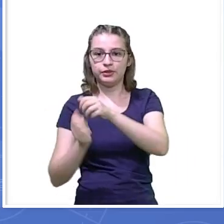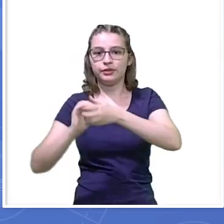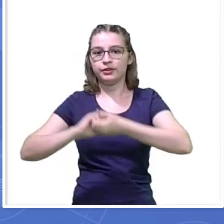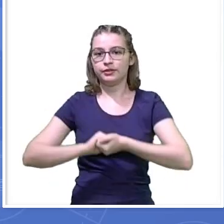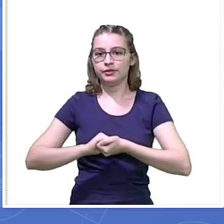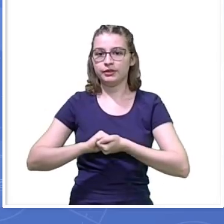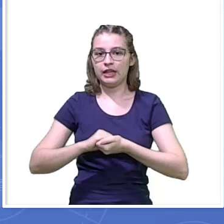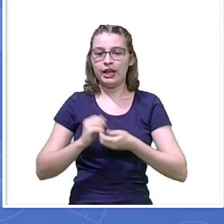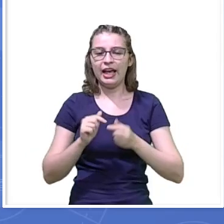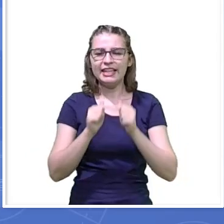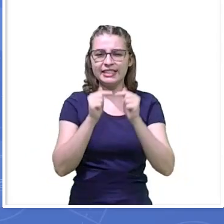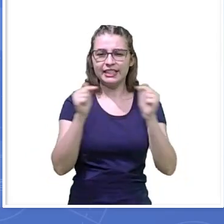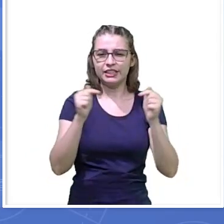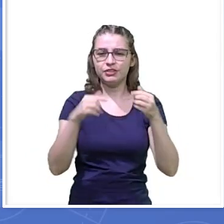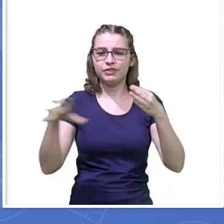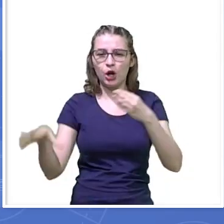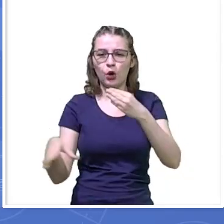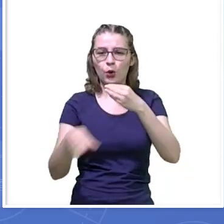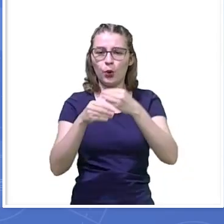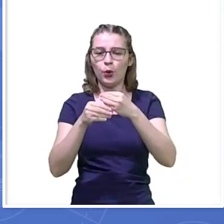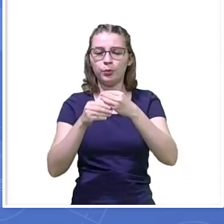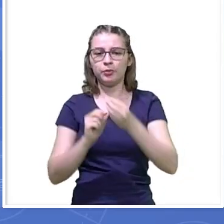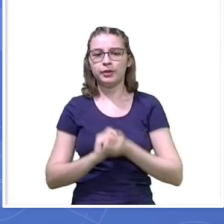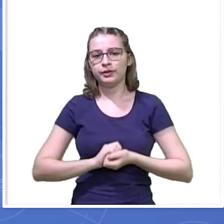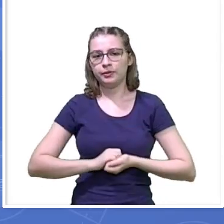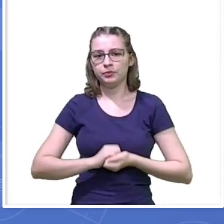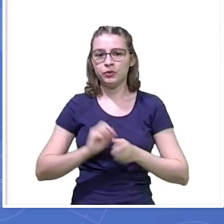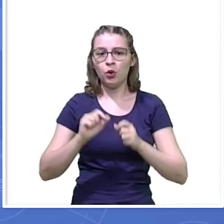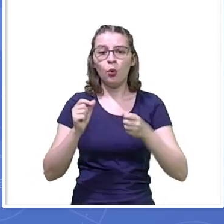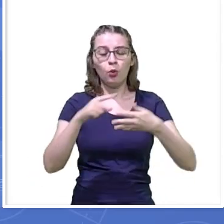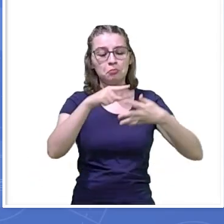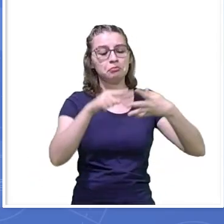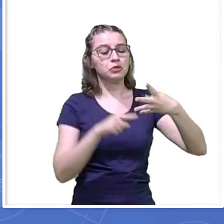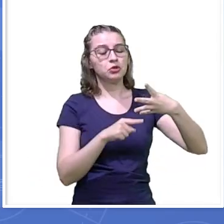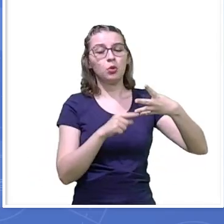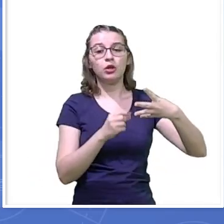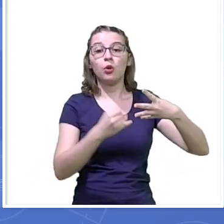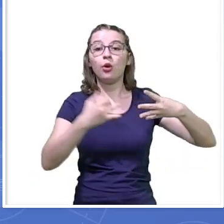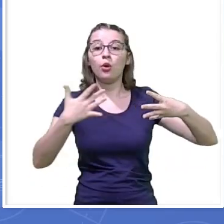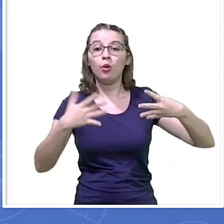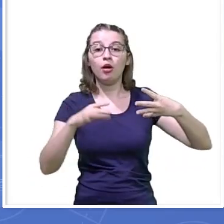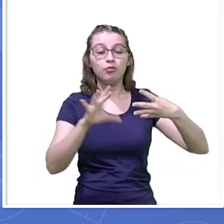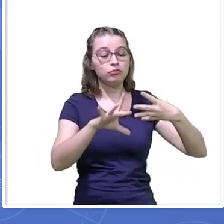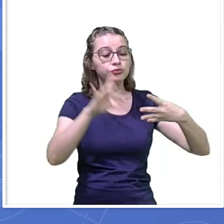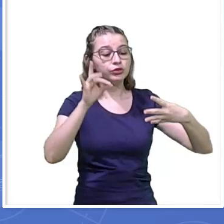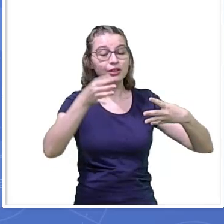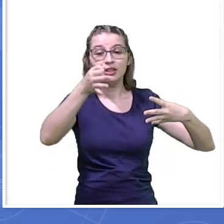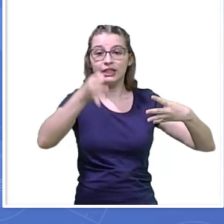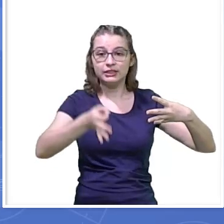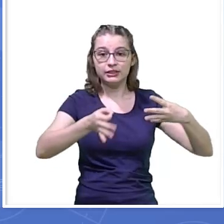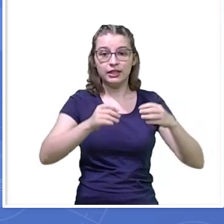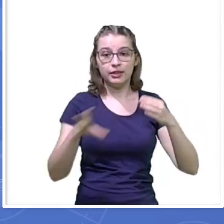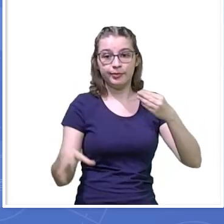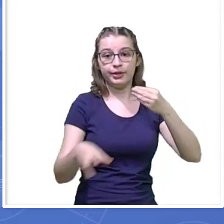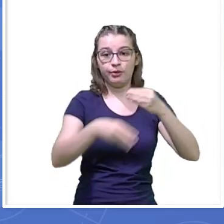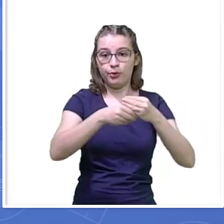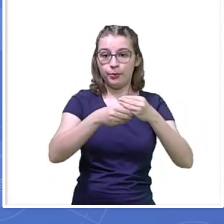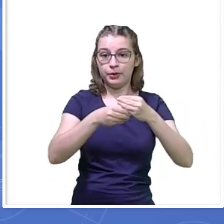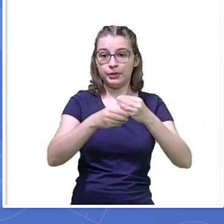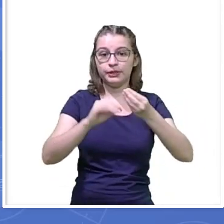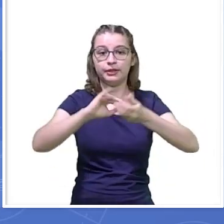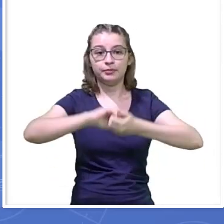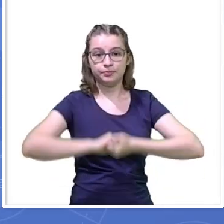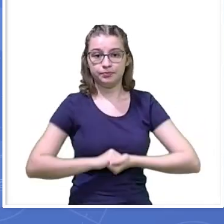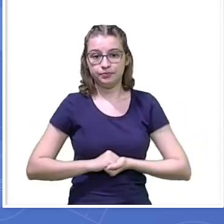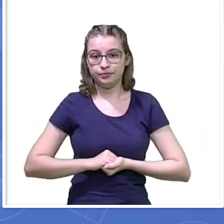branco, né? A alternativa que melhor completa as lacunas acima, as lacunas do texto que a gente viu, é qual?